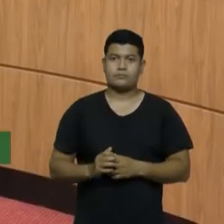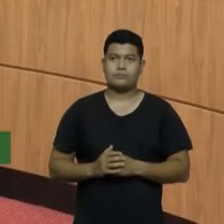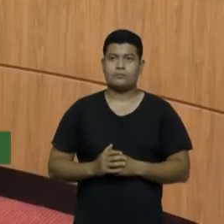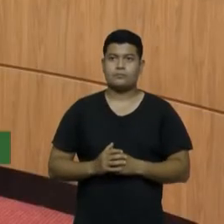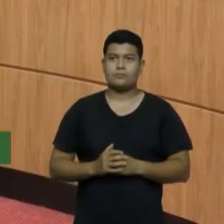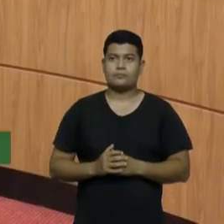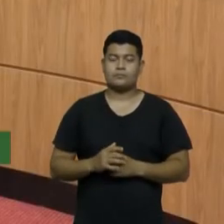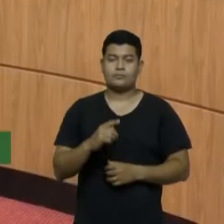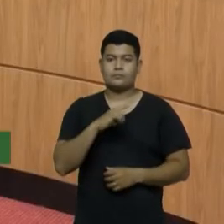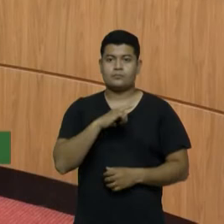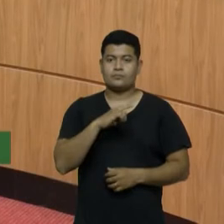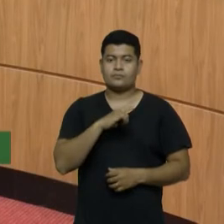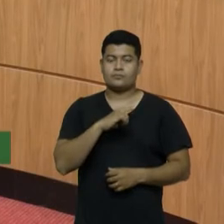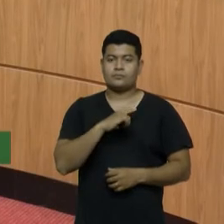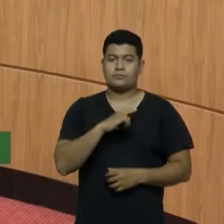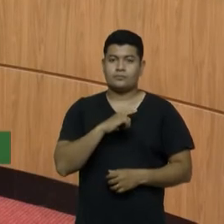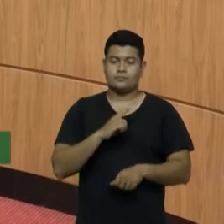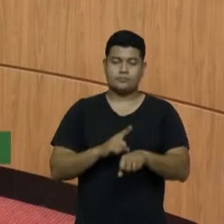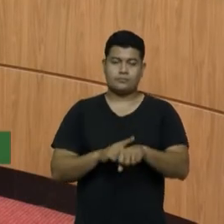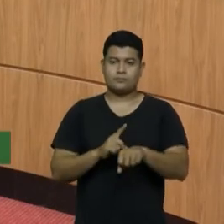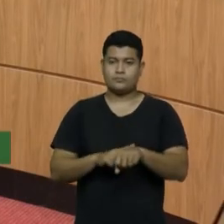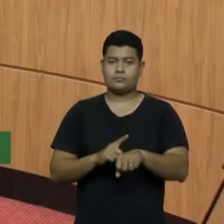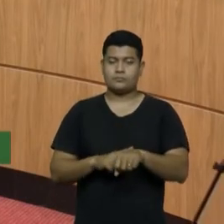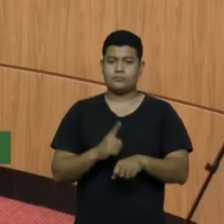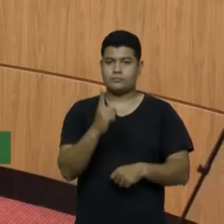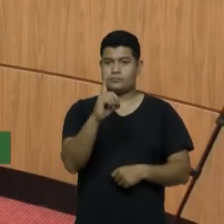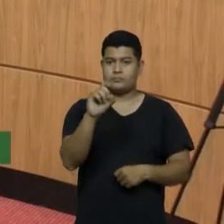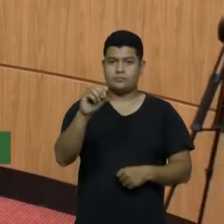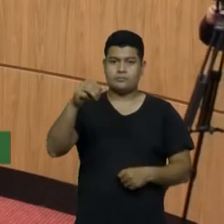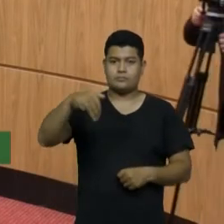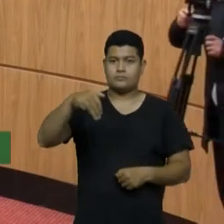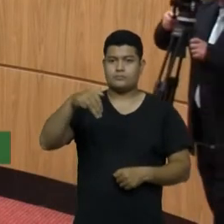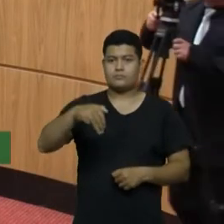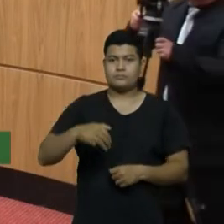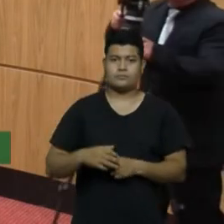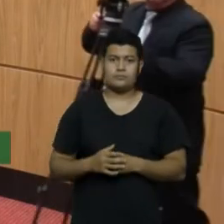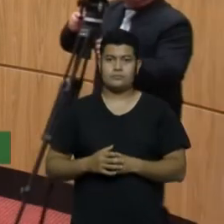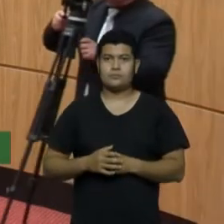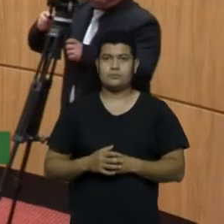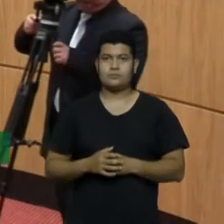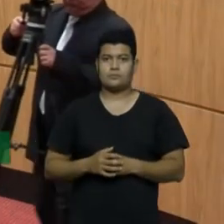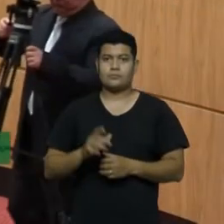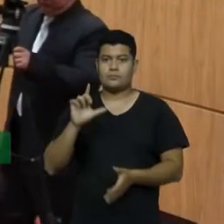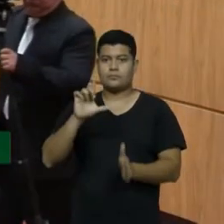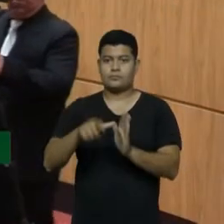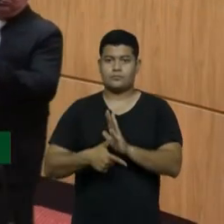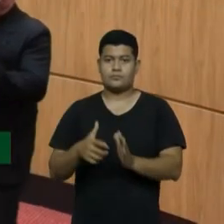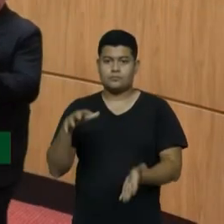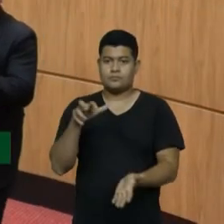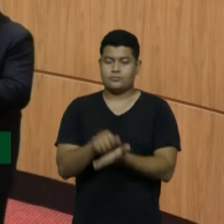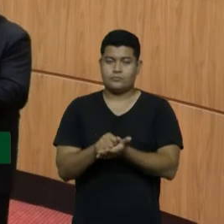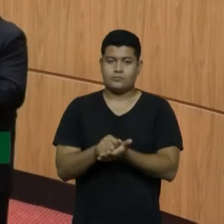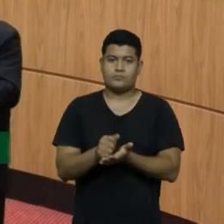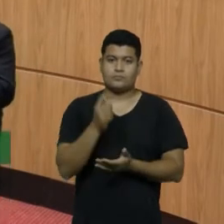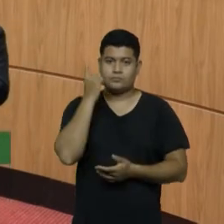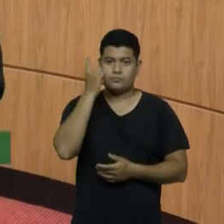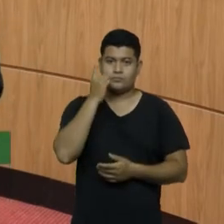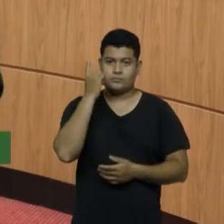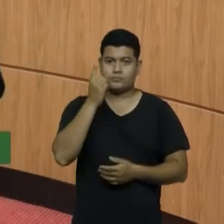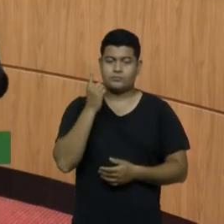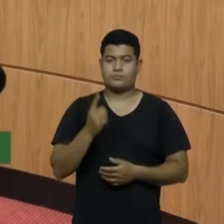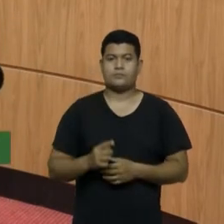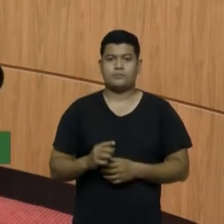Vossa Excelência, deputado Bruno, tem a palavra por até 10 minutos. Em seguida, inscrito o deputado Fernando